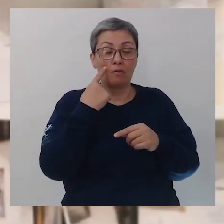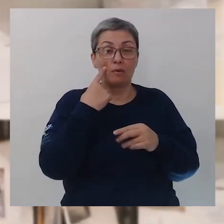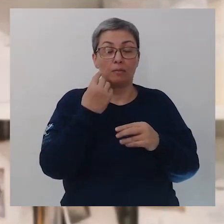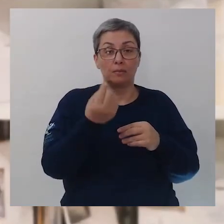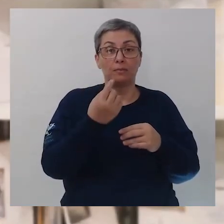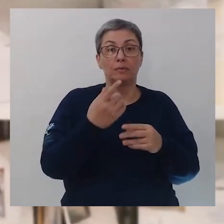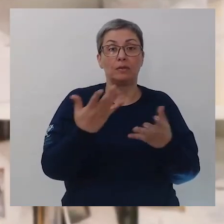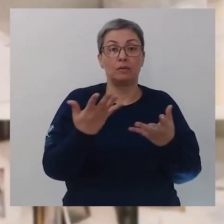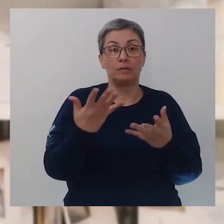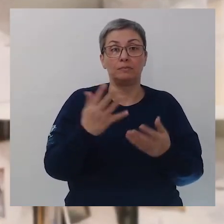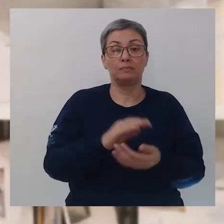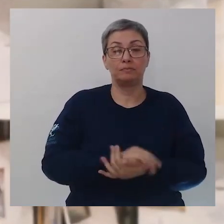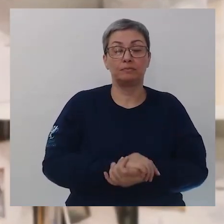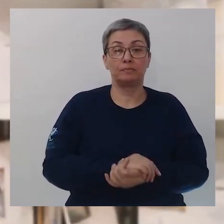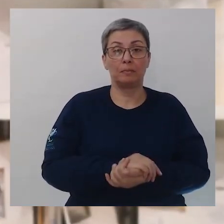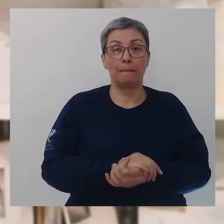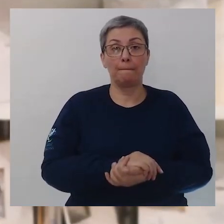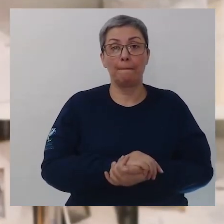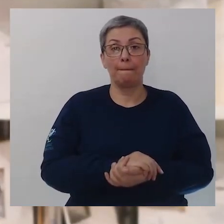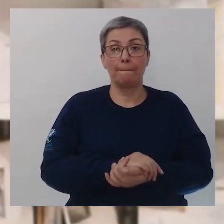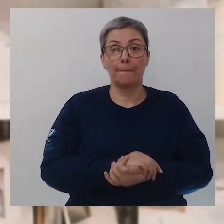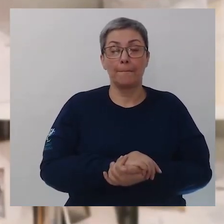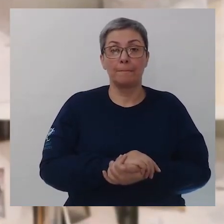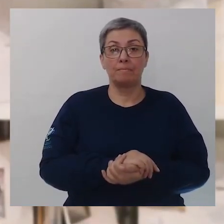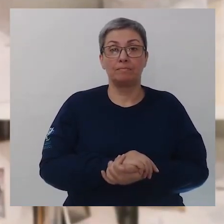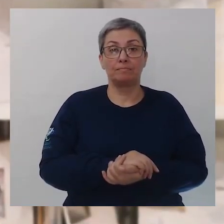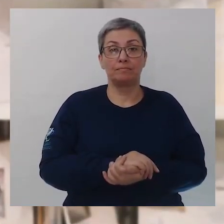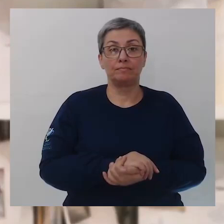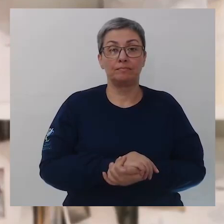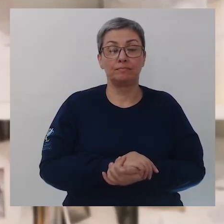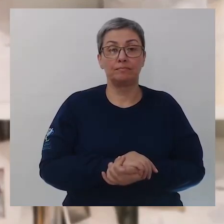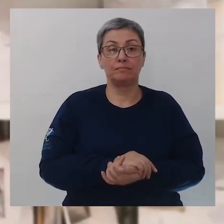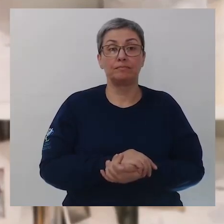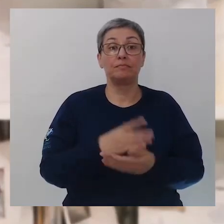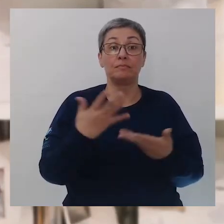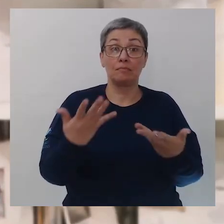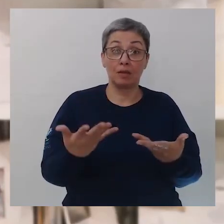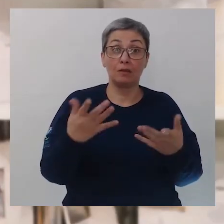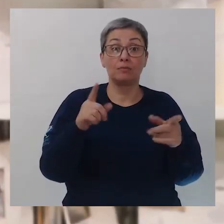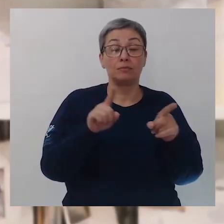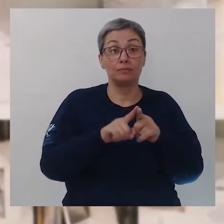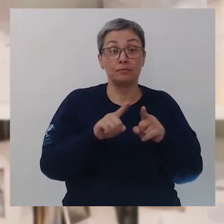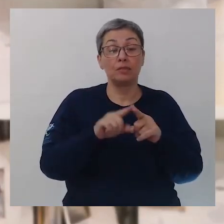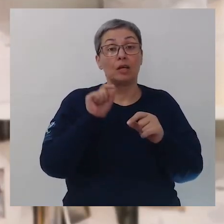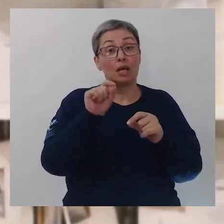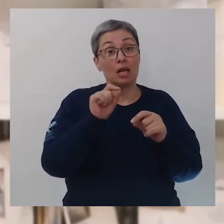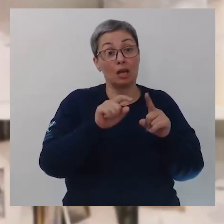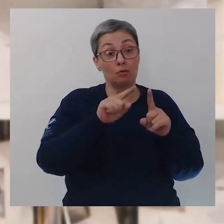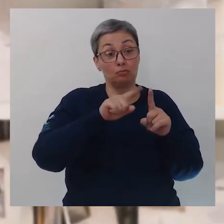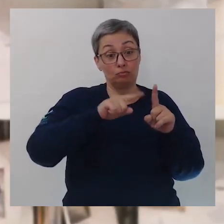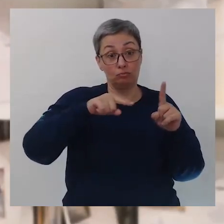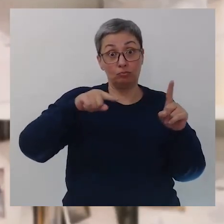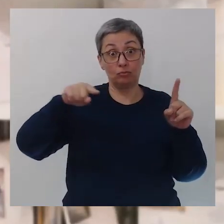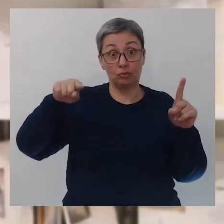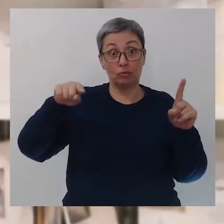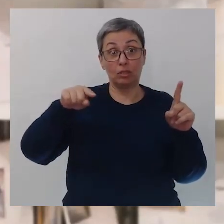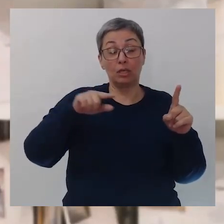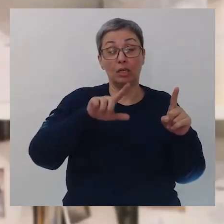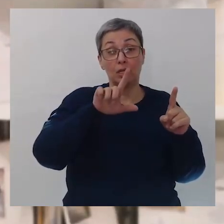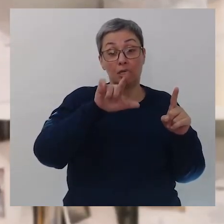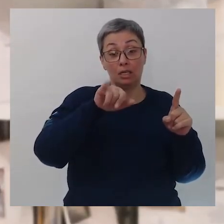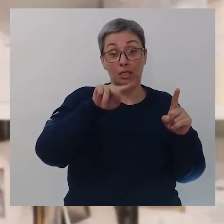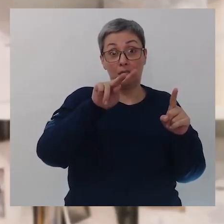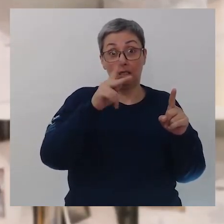esse gráfico agora aí. Aqui. Pois é, esse é um gráfico de